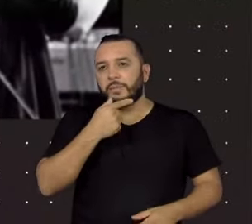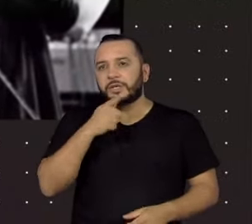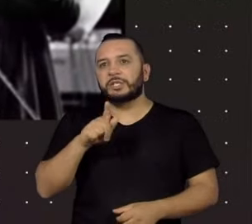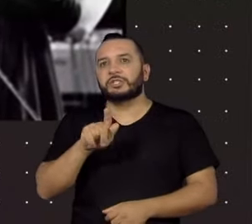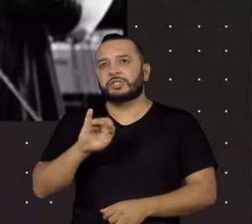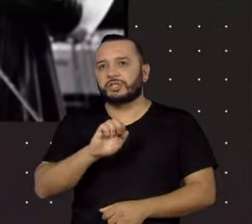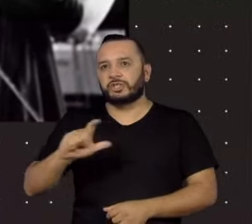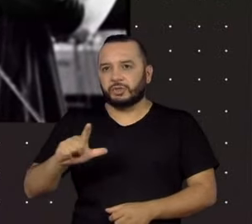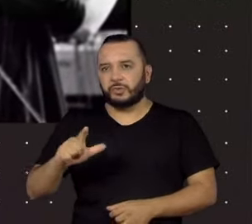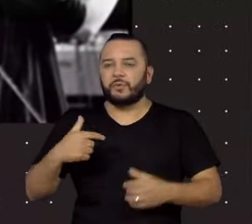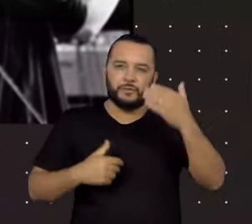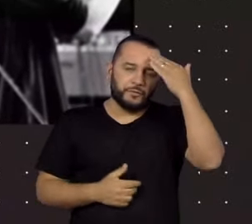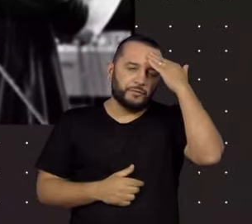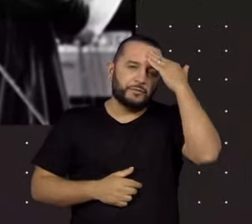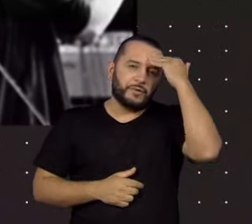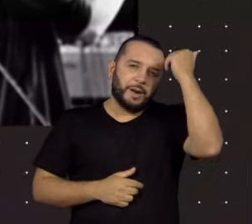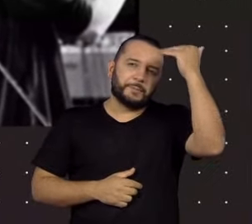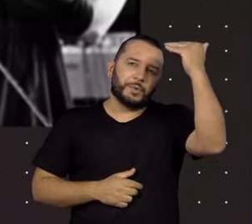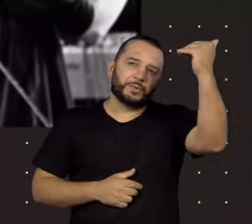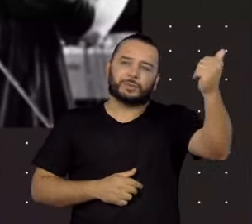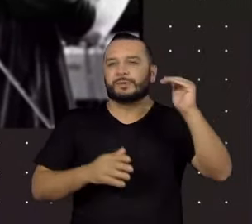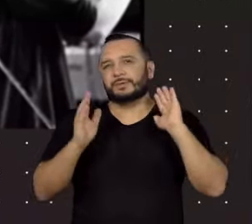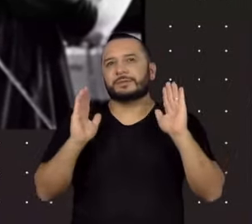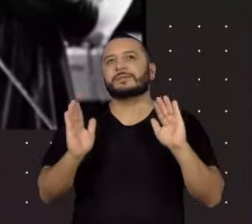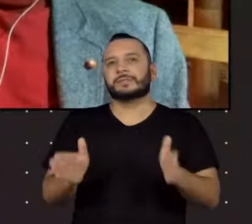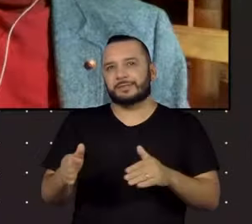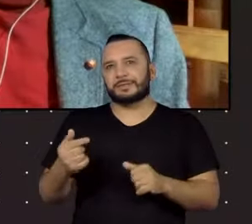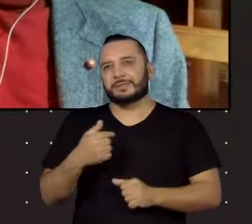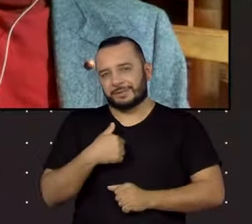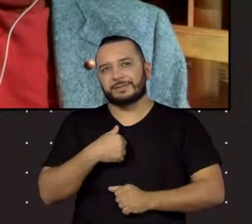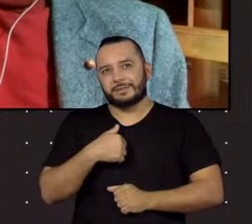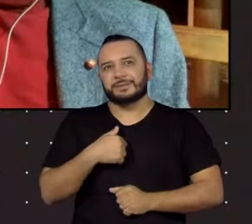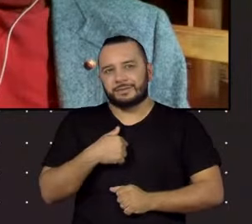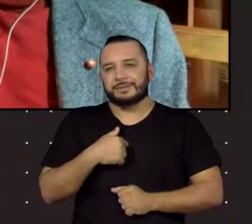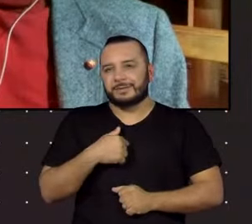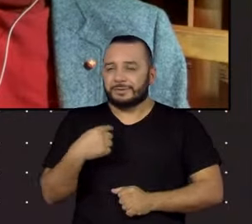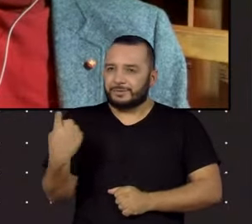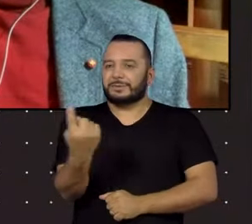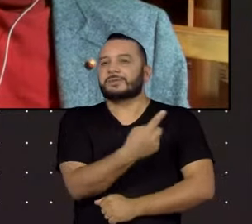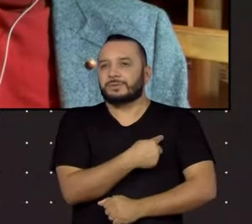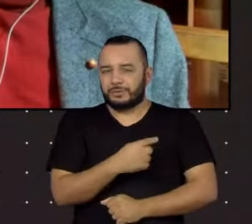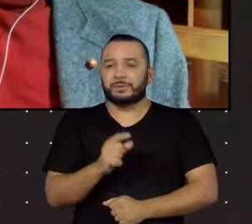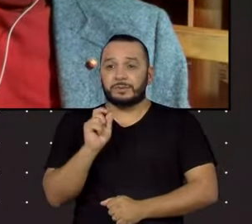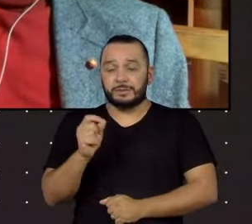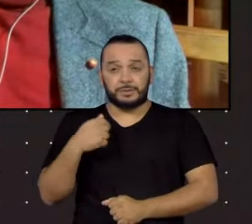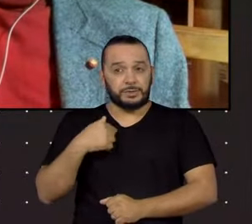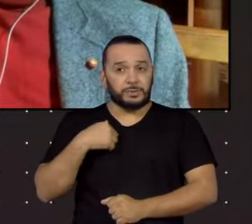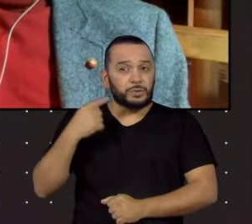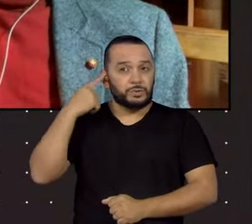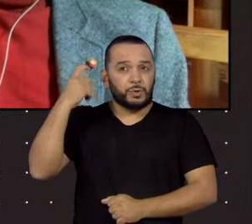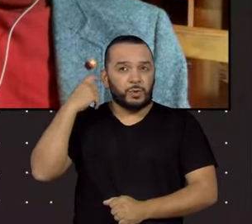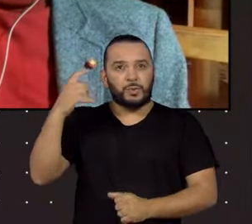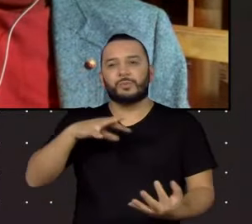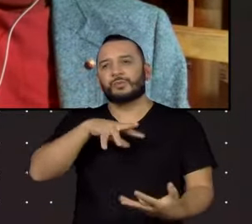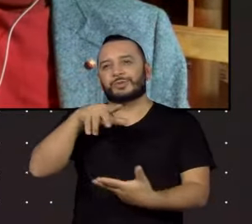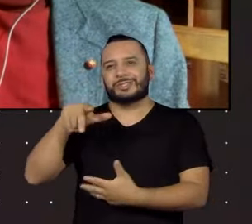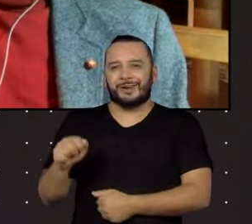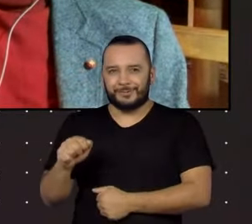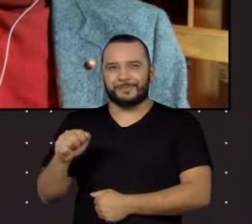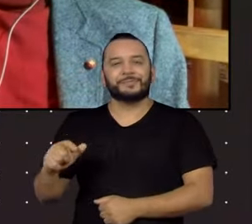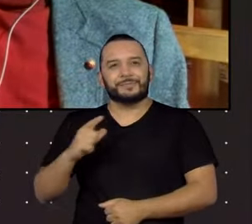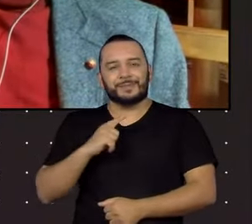tremendo sucesso, tendo se transformado no que chamaram o som universal. A